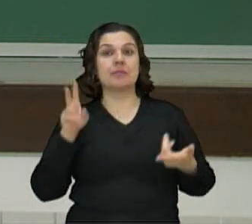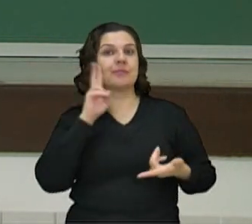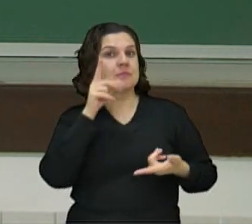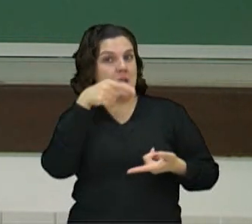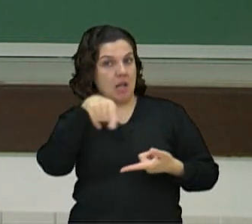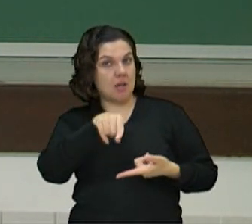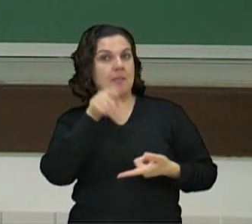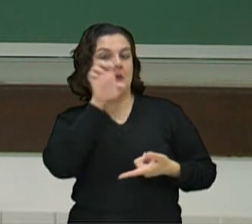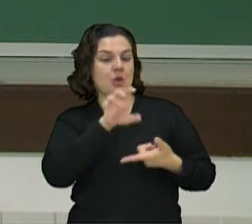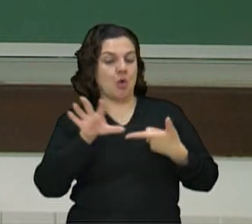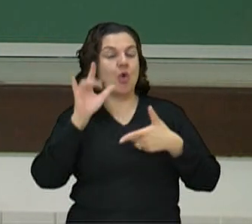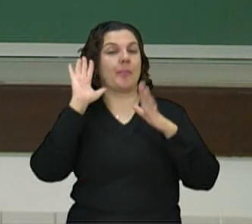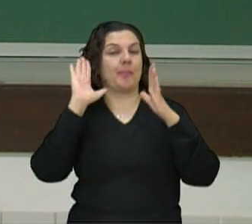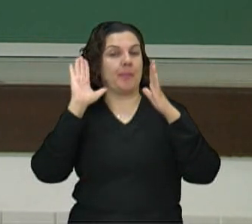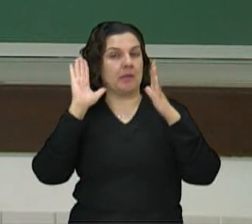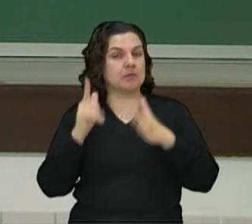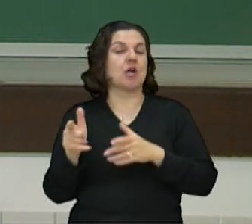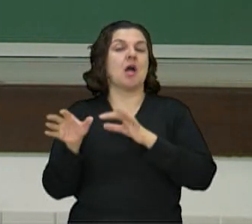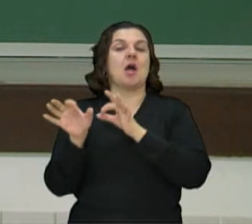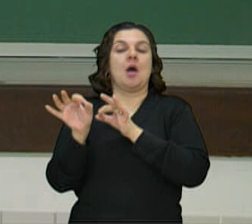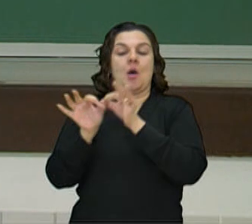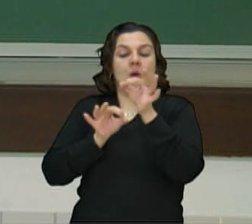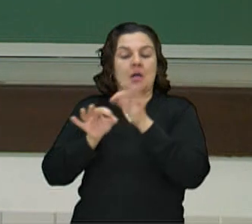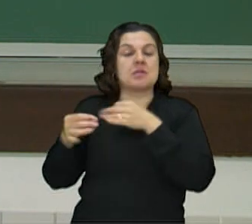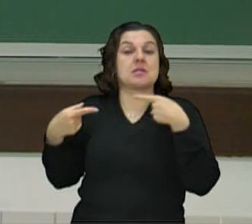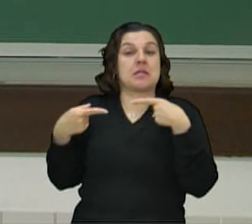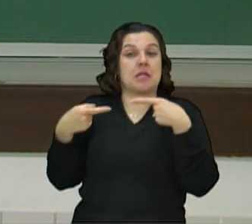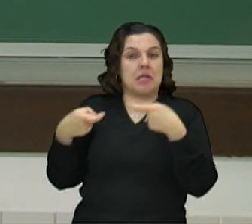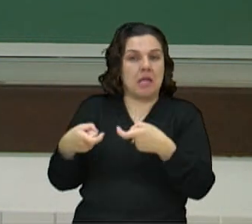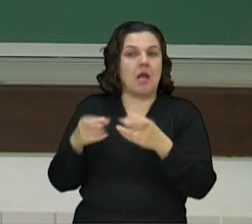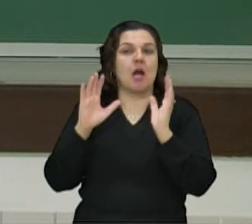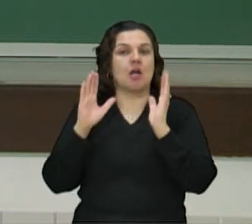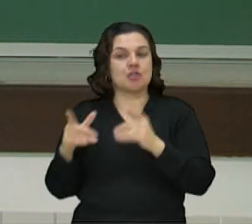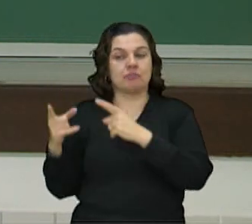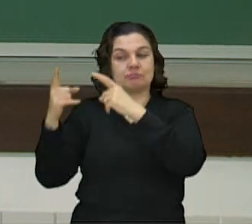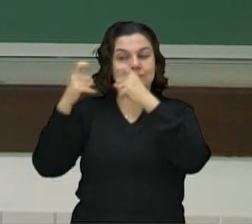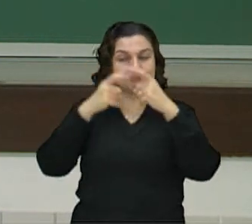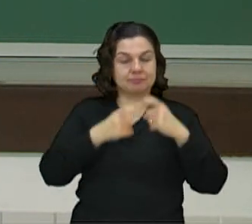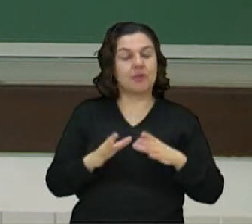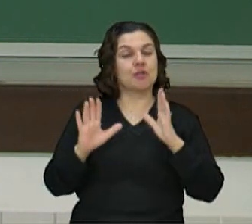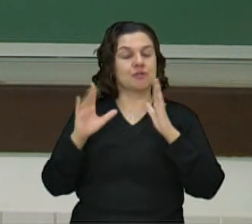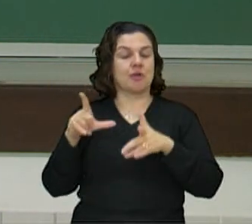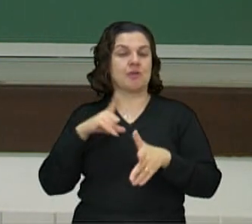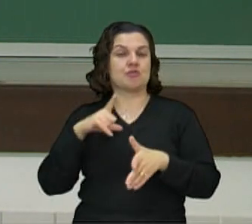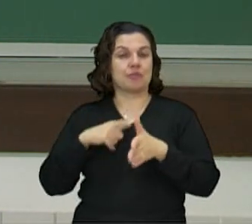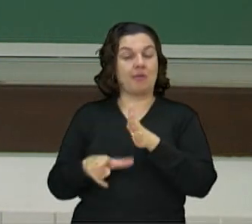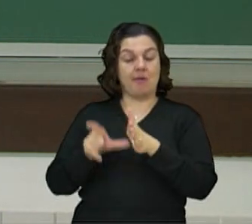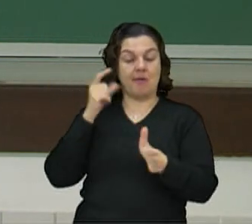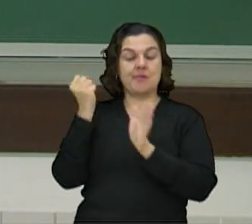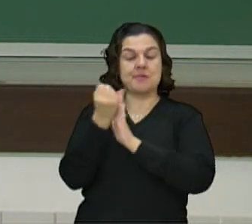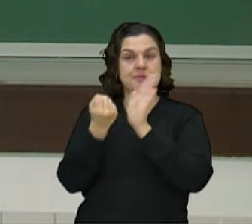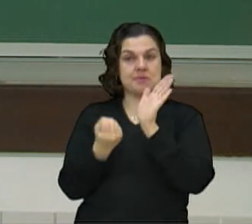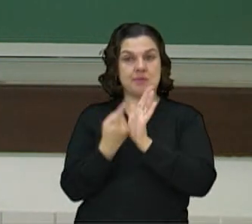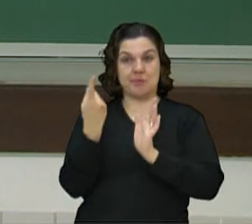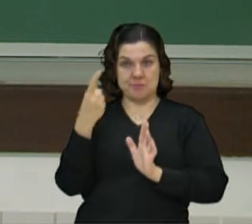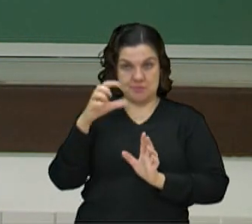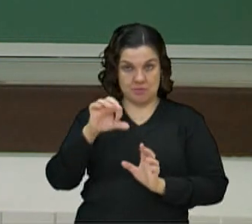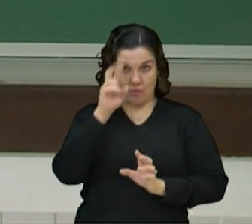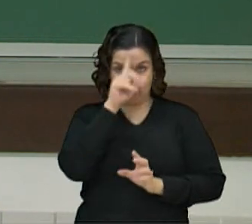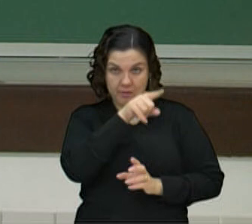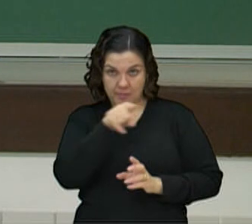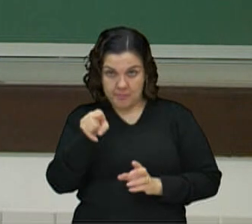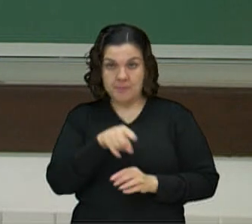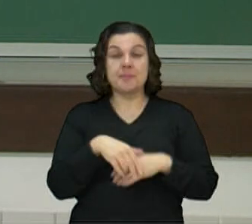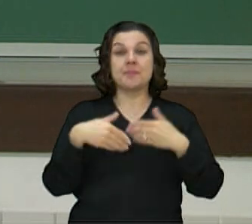estava num contexto de preparação para a guerra e de algumas guerras de unificação lá no final do século XIX que nós falamos.